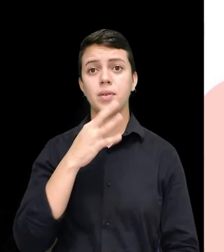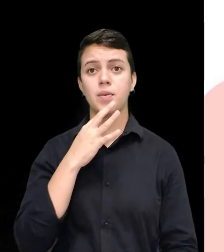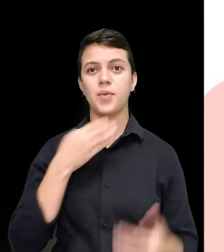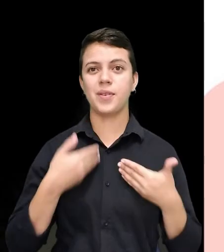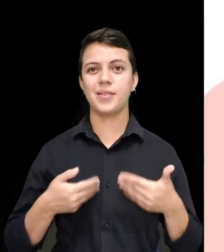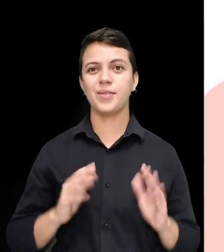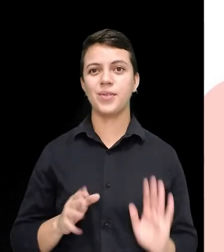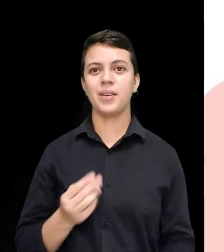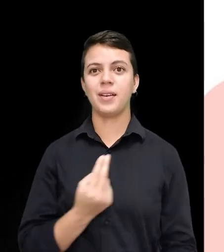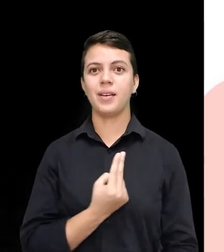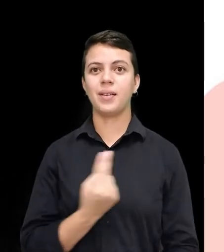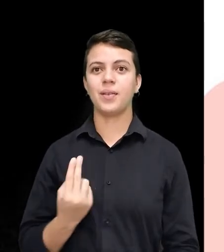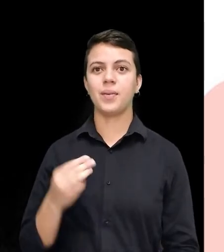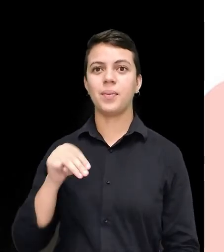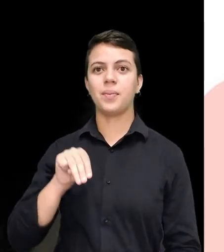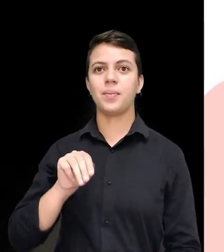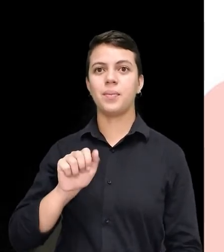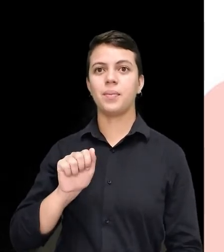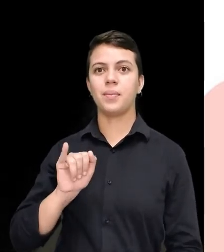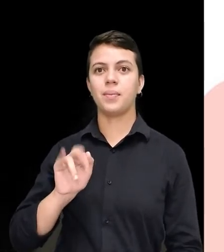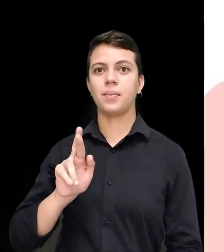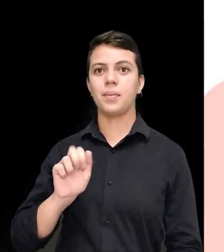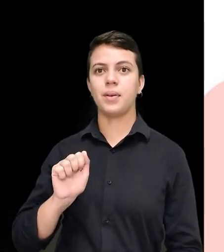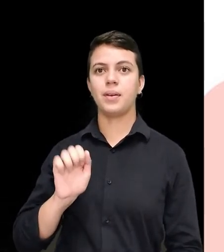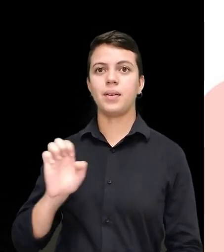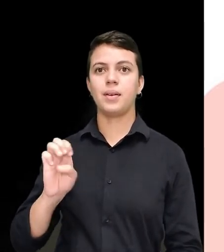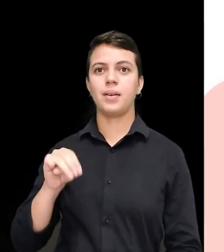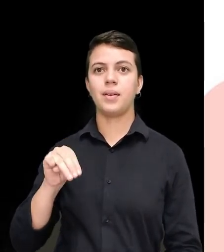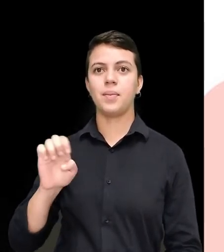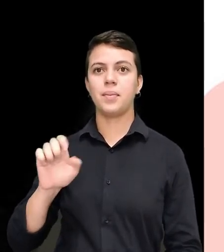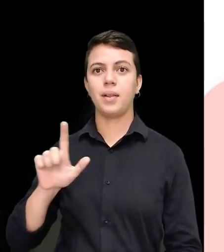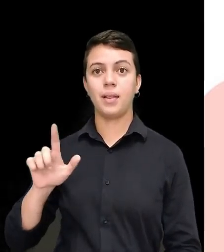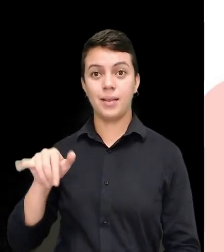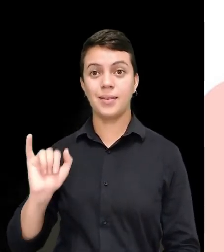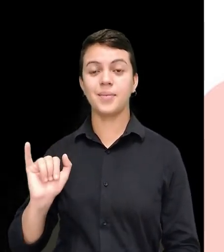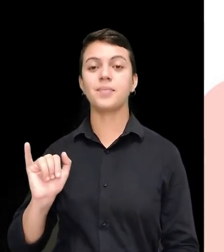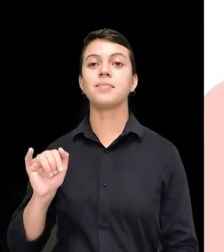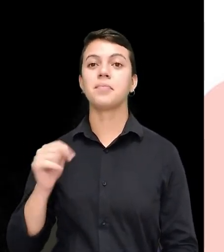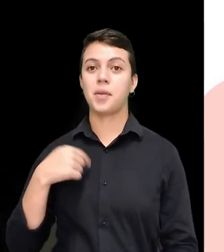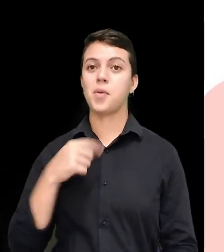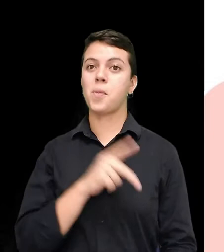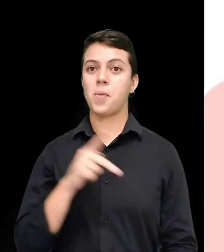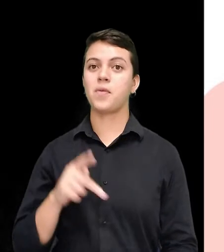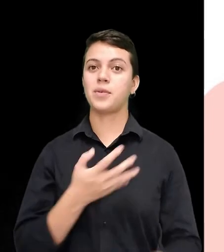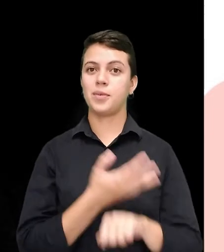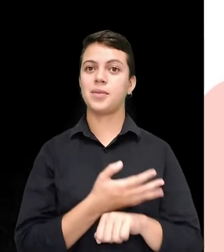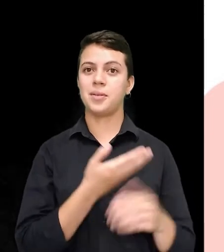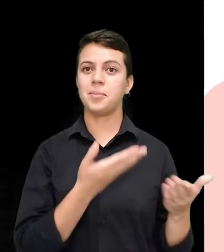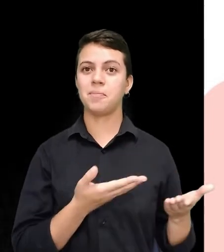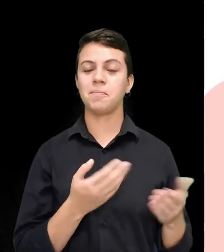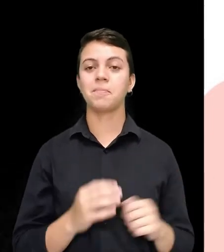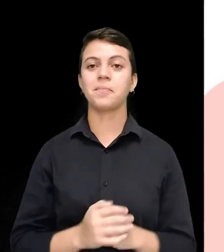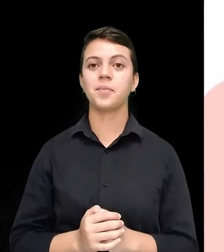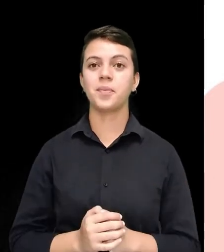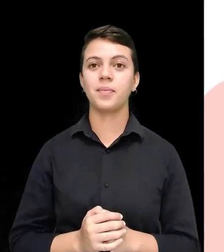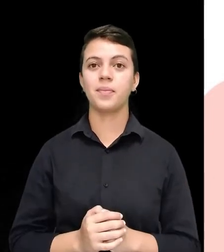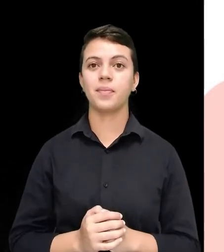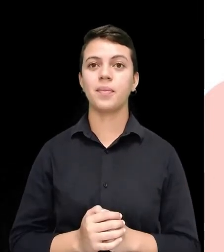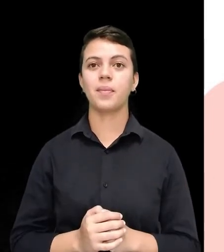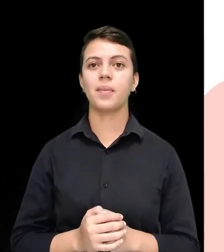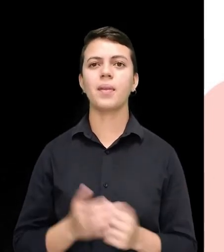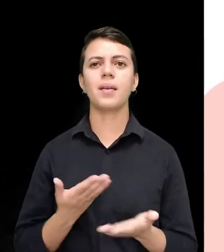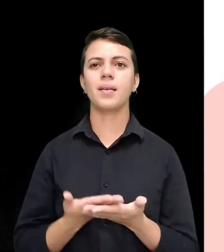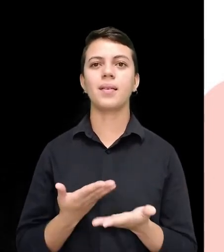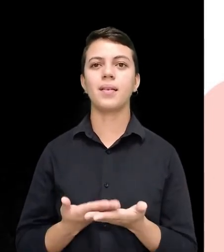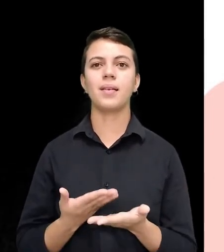já sabem, meu nome é Mayra Emily e estou professora na disciplina. Na aula